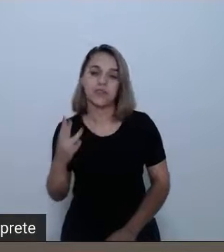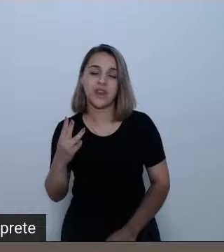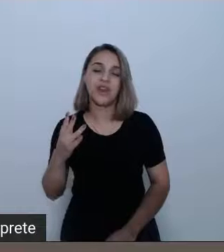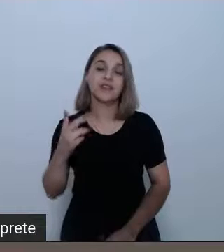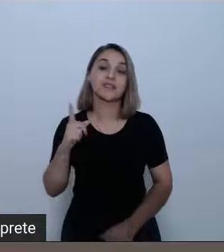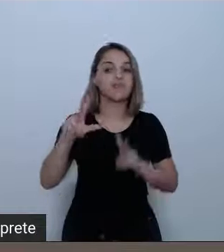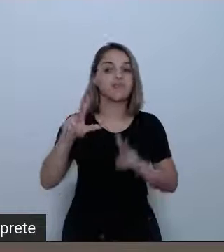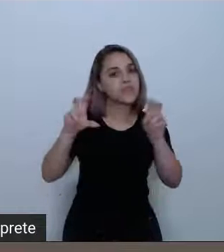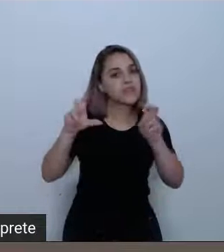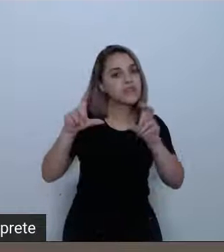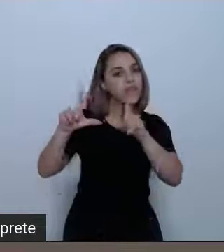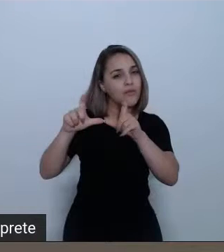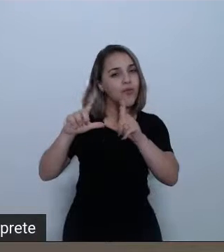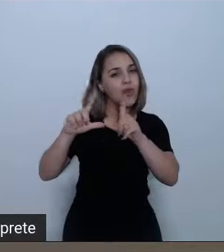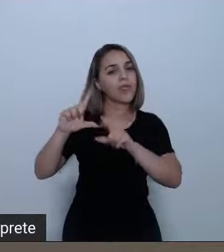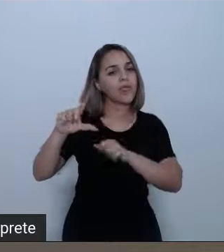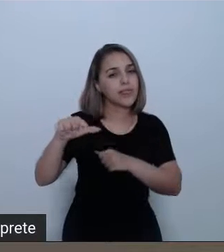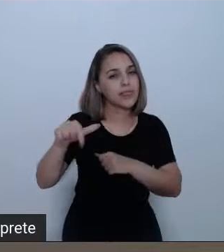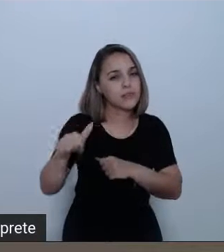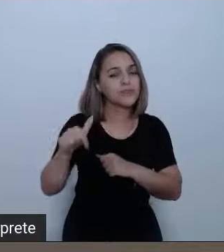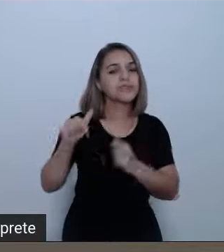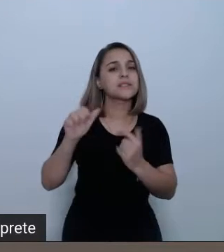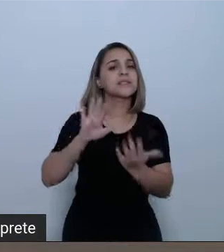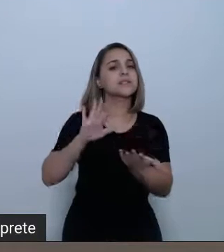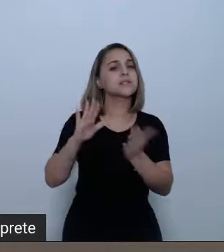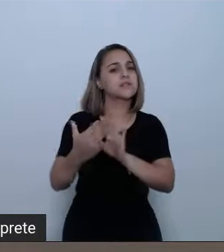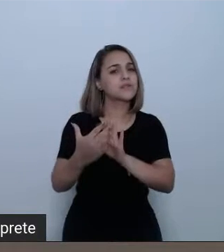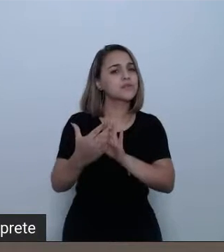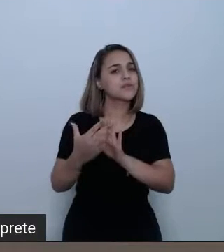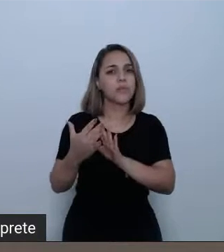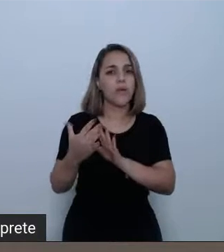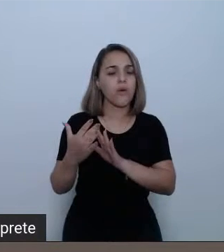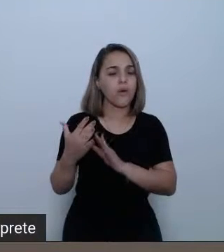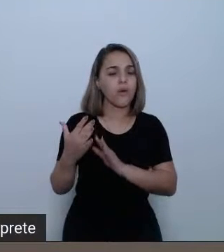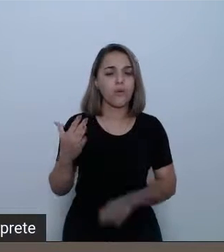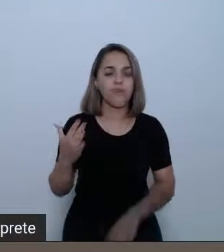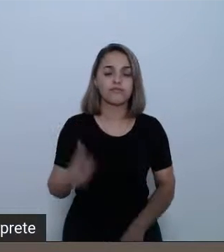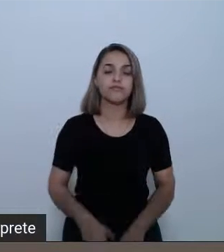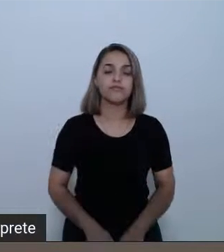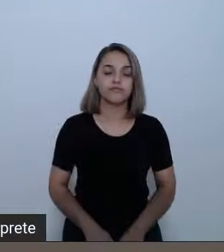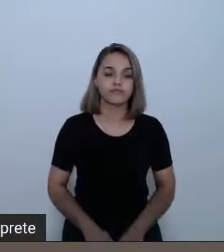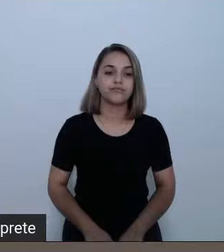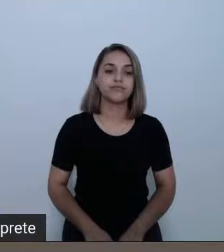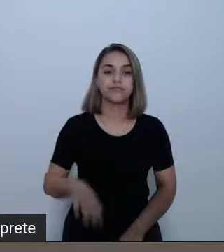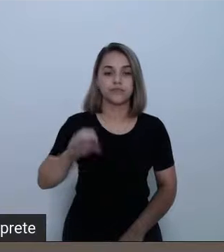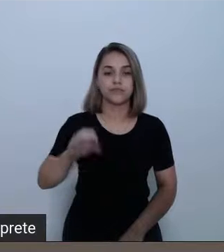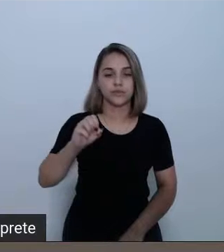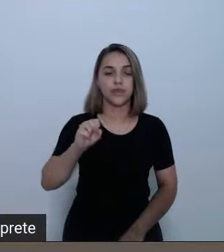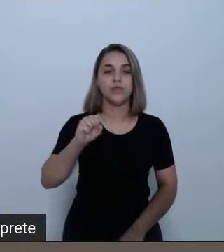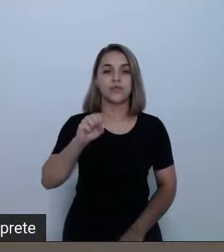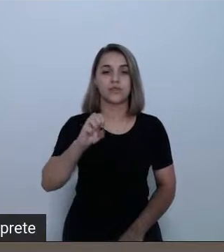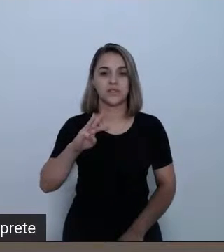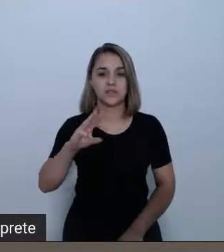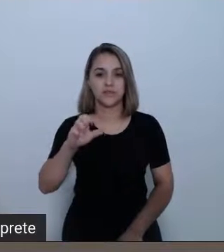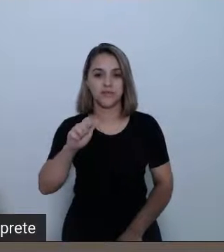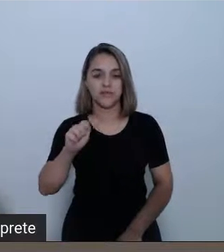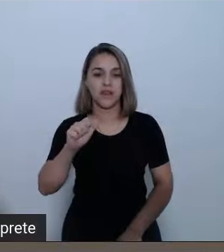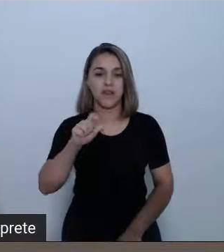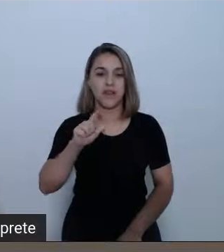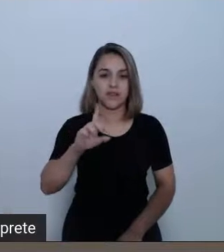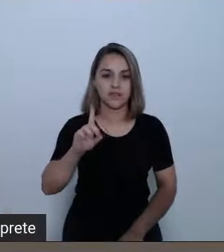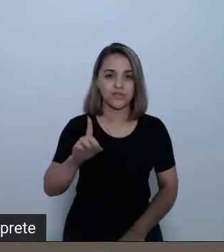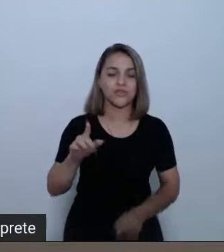depois isso se transforma radicalmente, né? O Oswald abraça a fotografia de um outro jeito. Acho que o próprio Mário também, que tinha